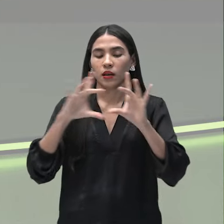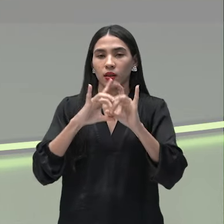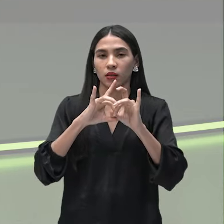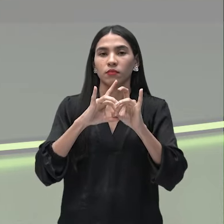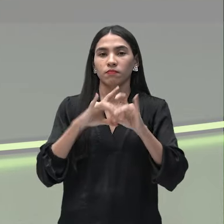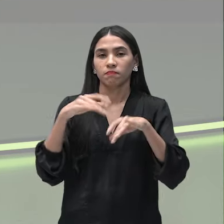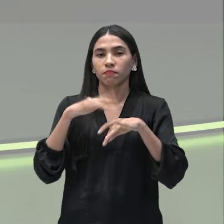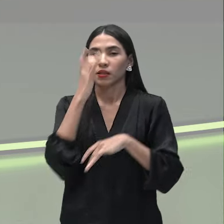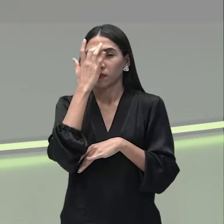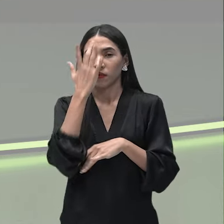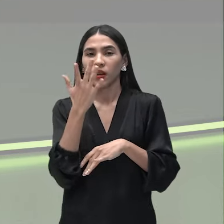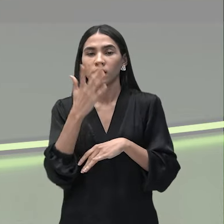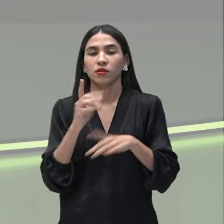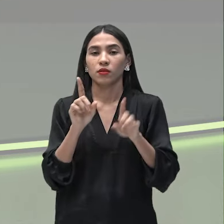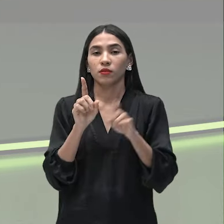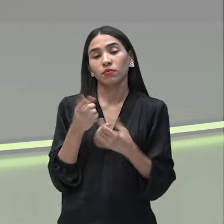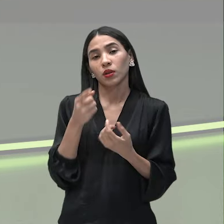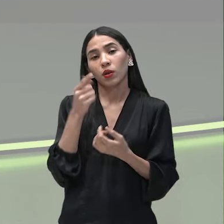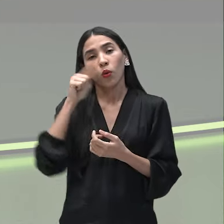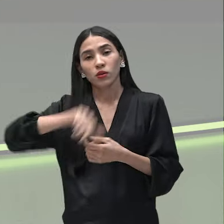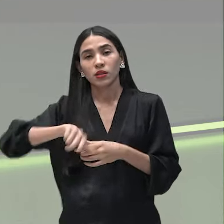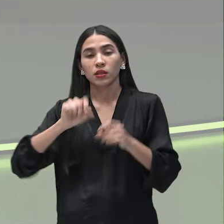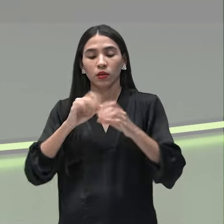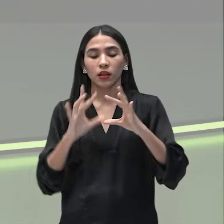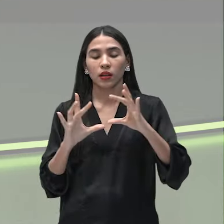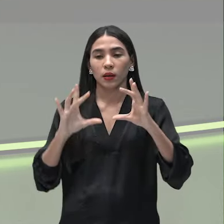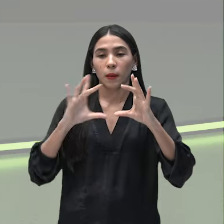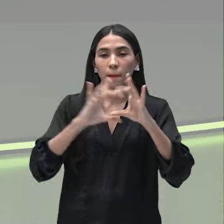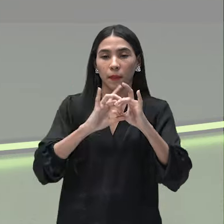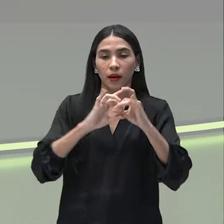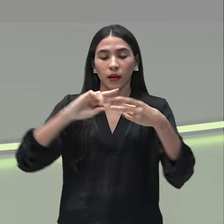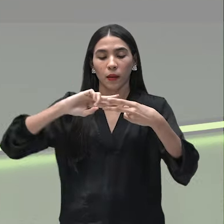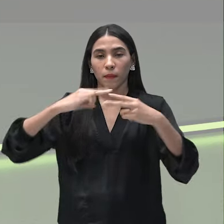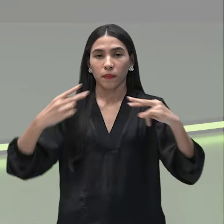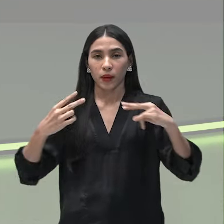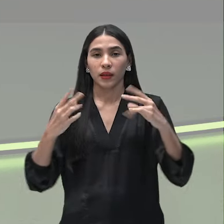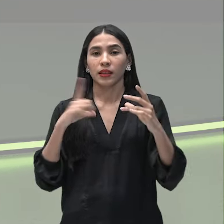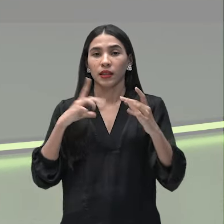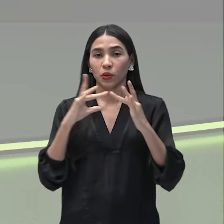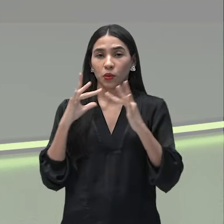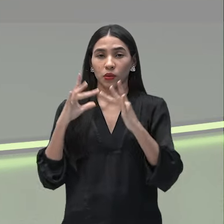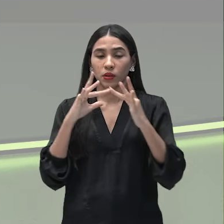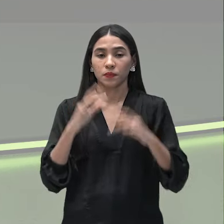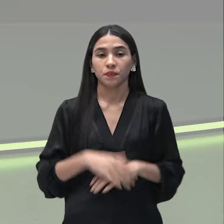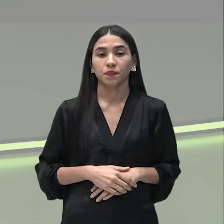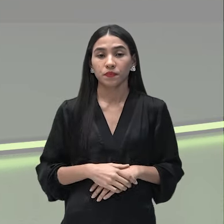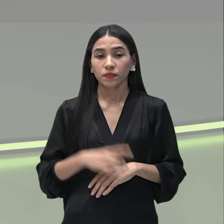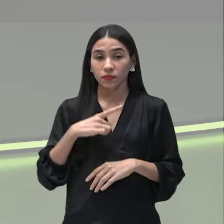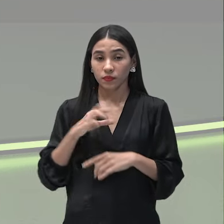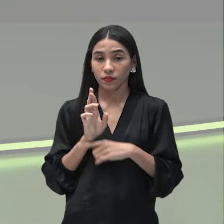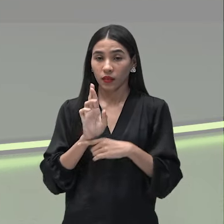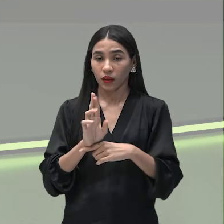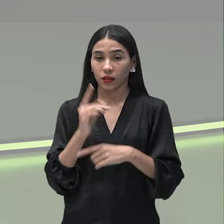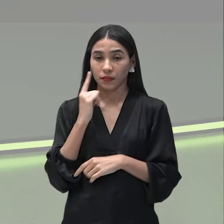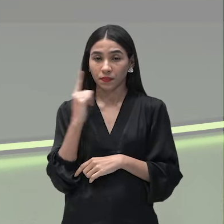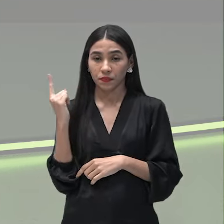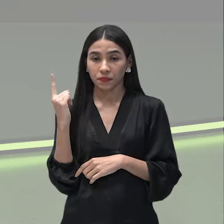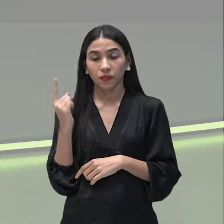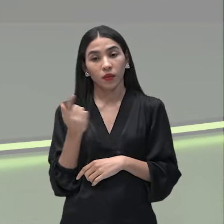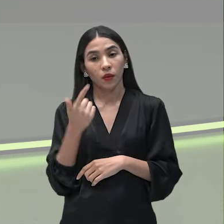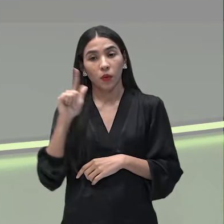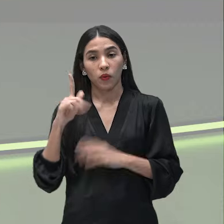com mais facilidade, para que ele consiga penetrar esse material genético. Então aqui a gente tem um representante. Vamos observar um